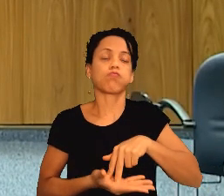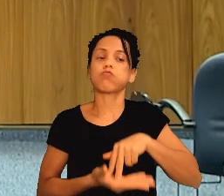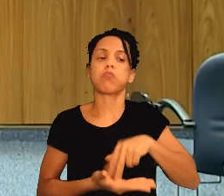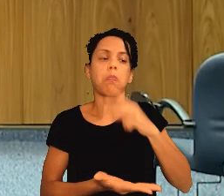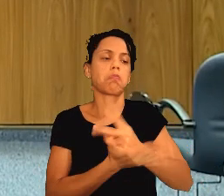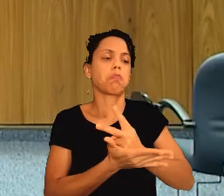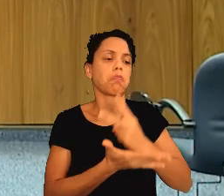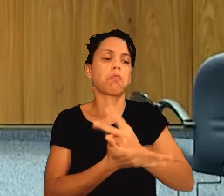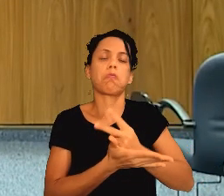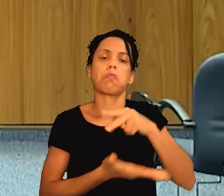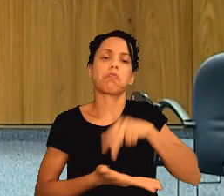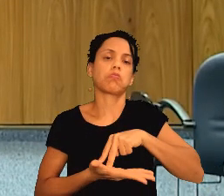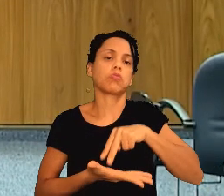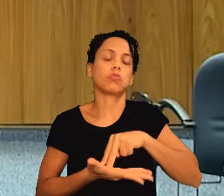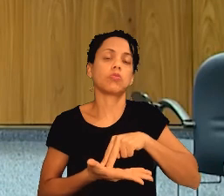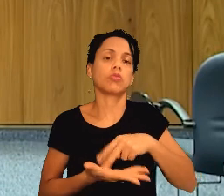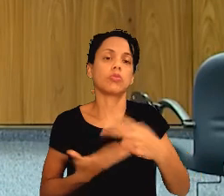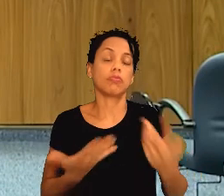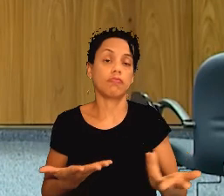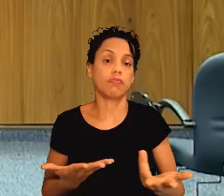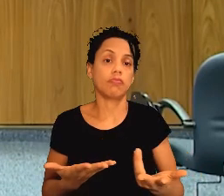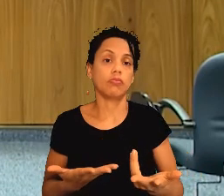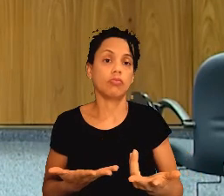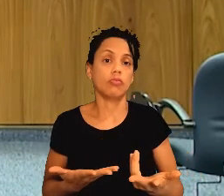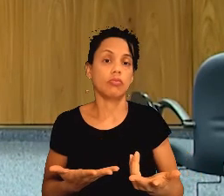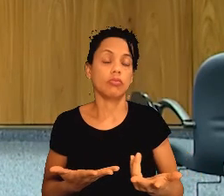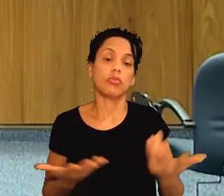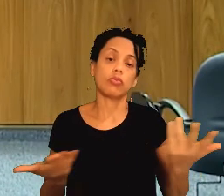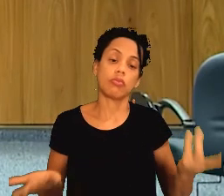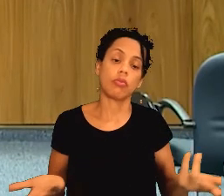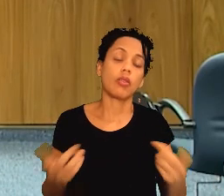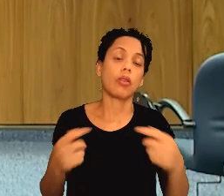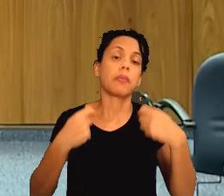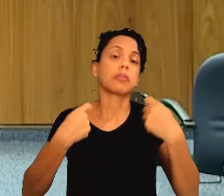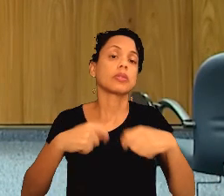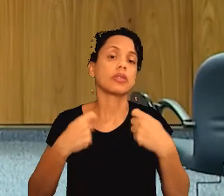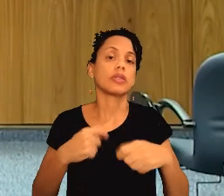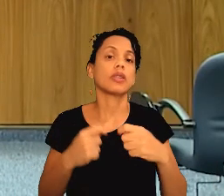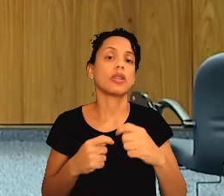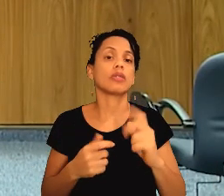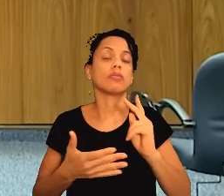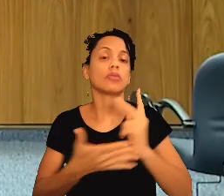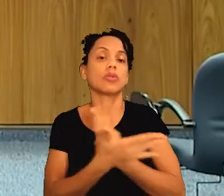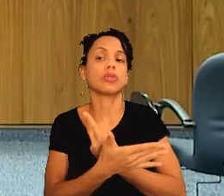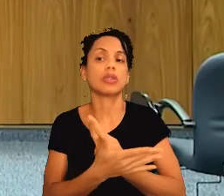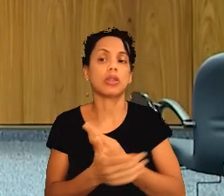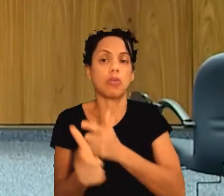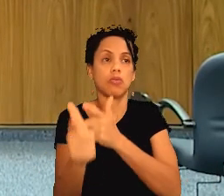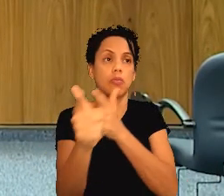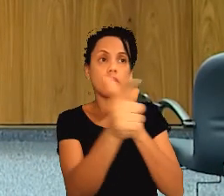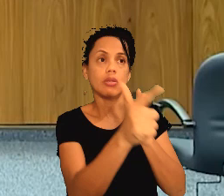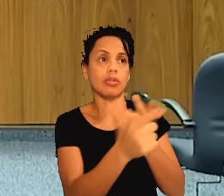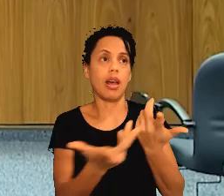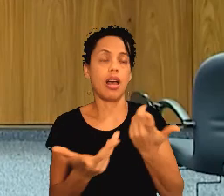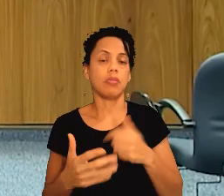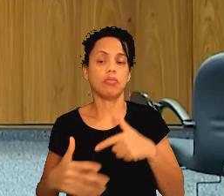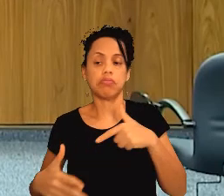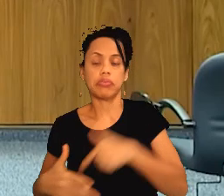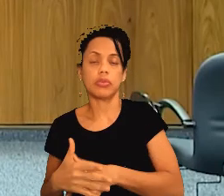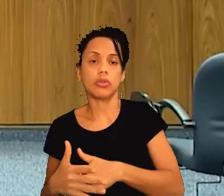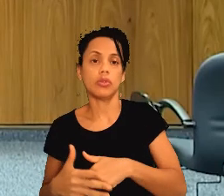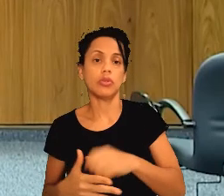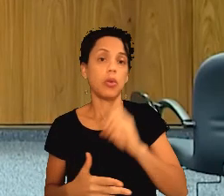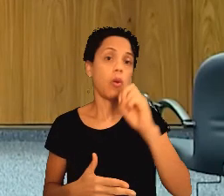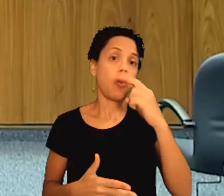só isso, que se sugeria que eles resistissem ou ativamente, entendo que isso é pelas armas, não?